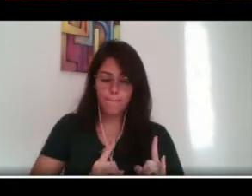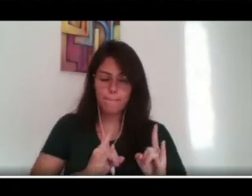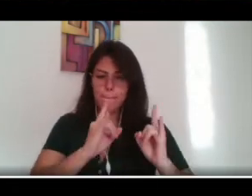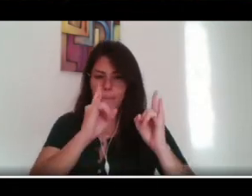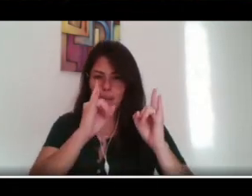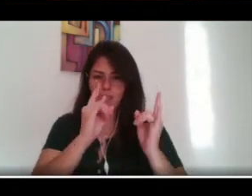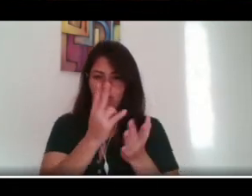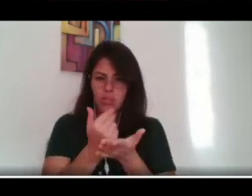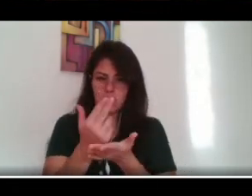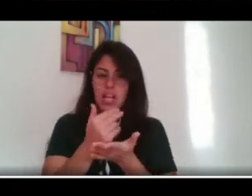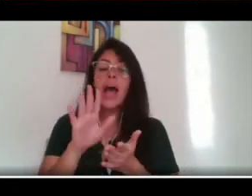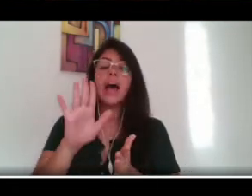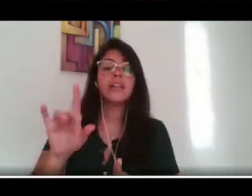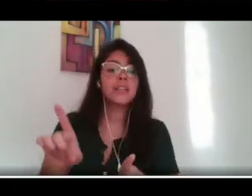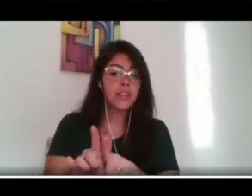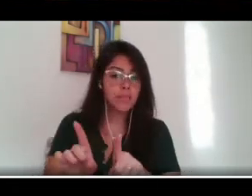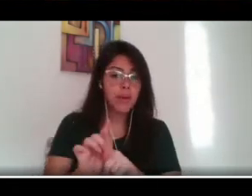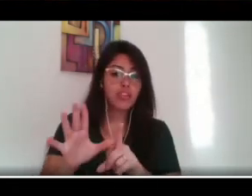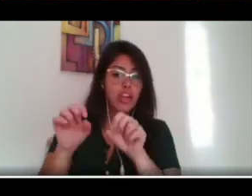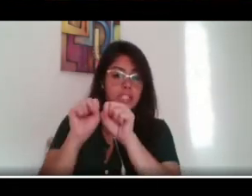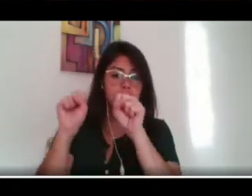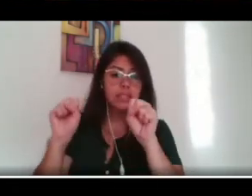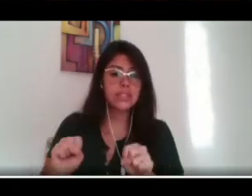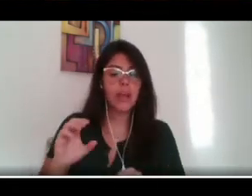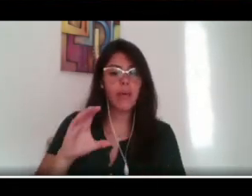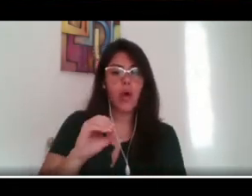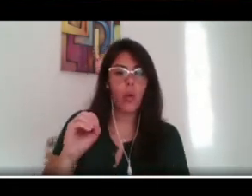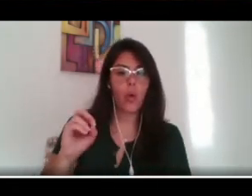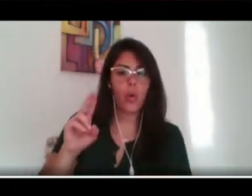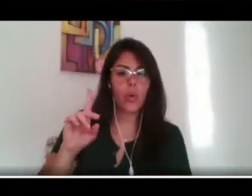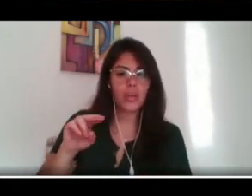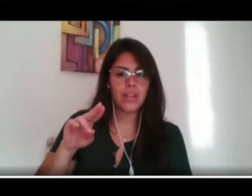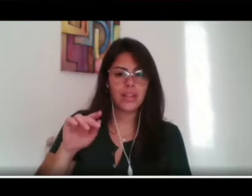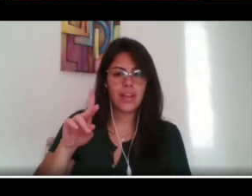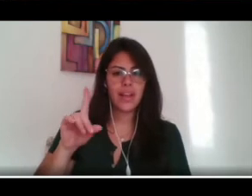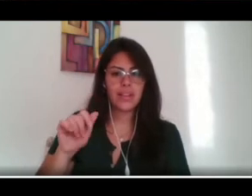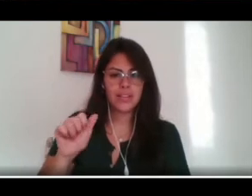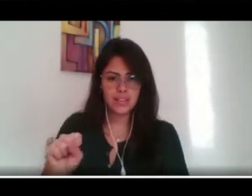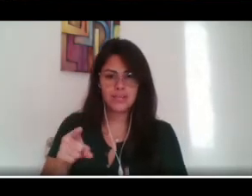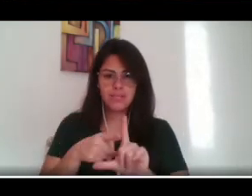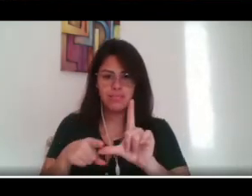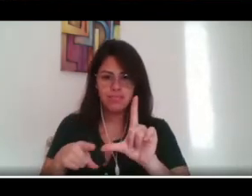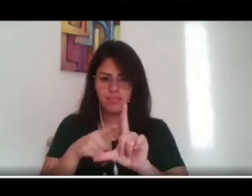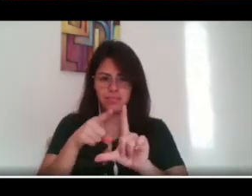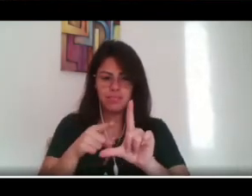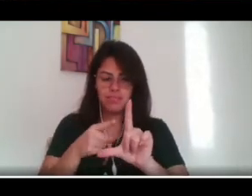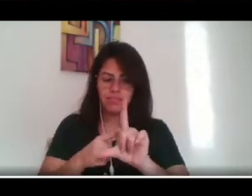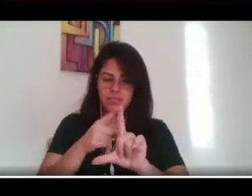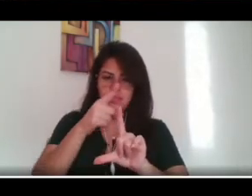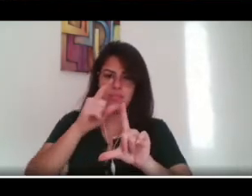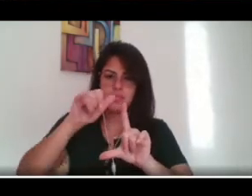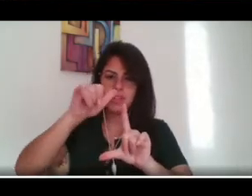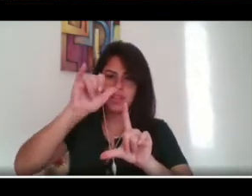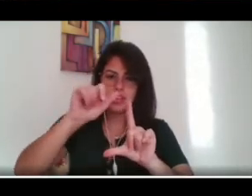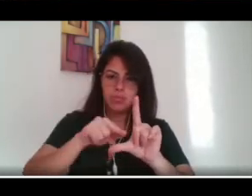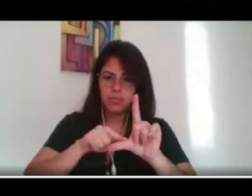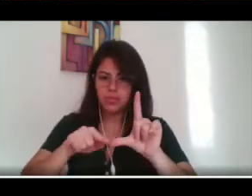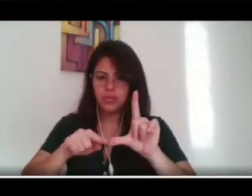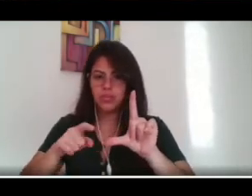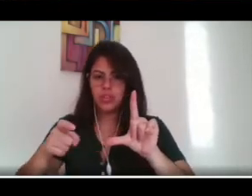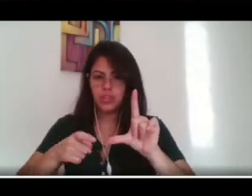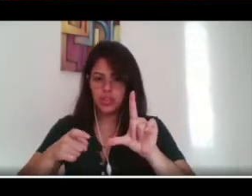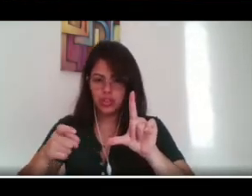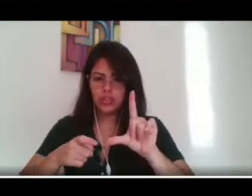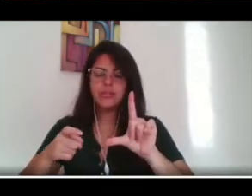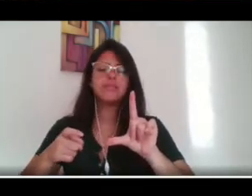de coordenadas é um Y e um X aqui, ó. E eu vou chamar